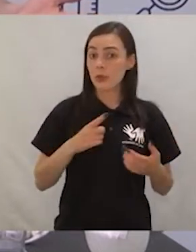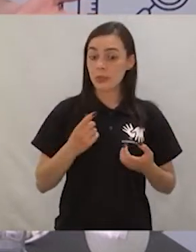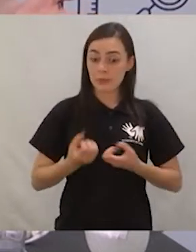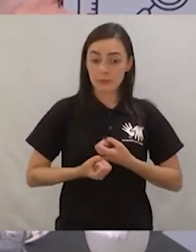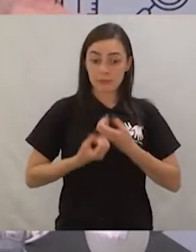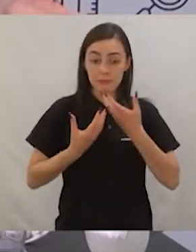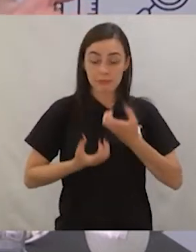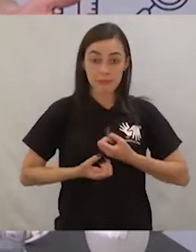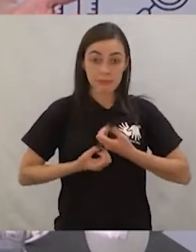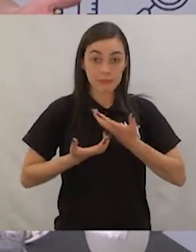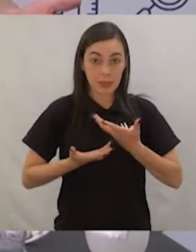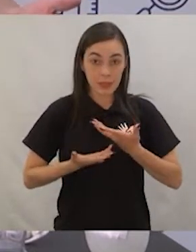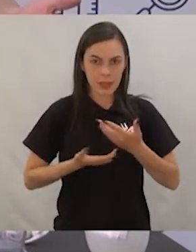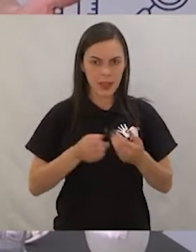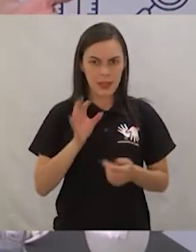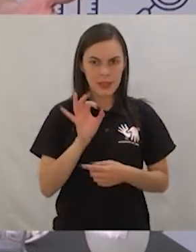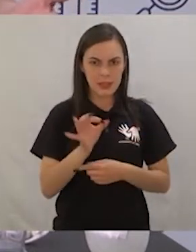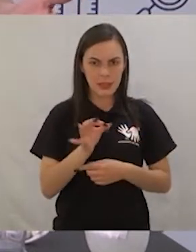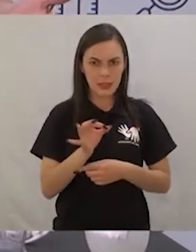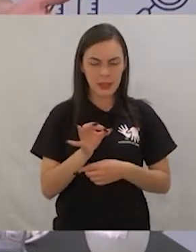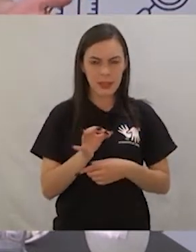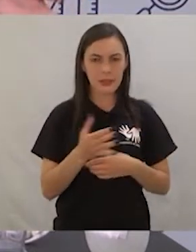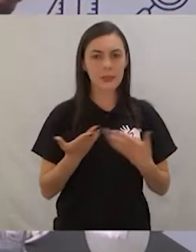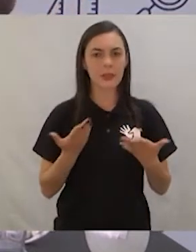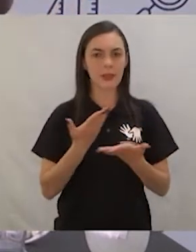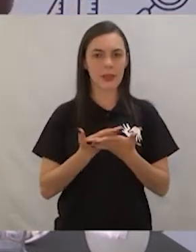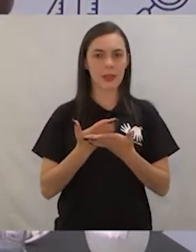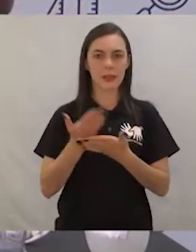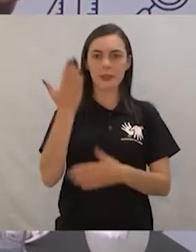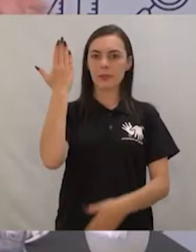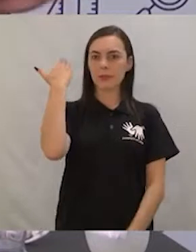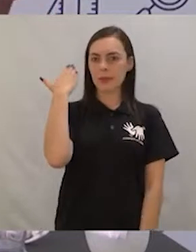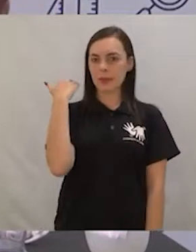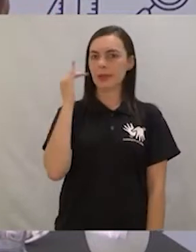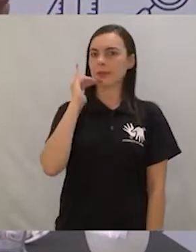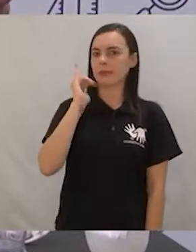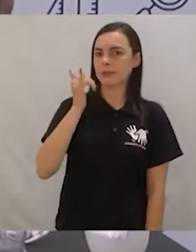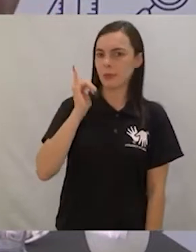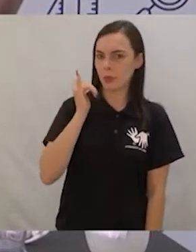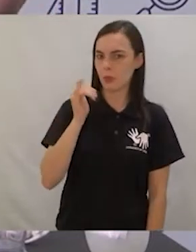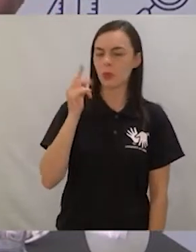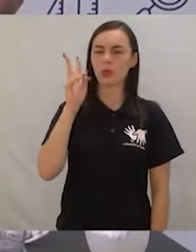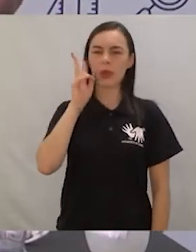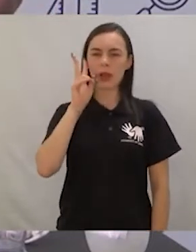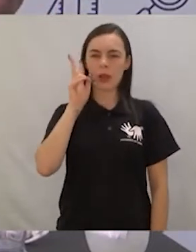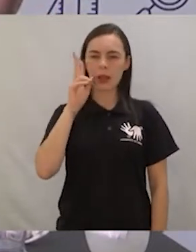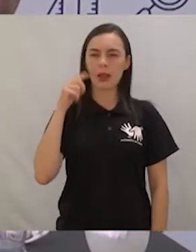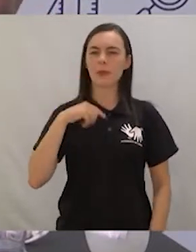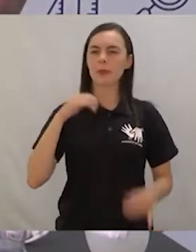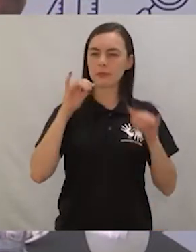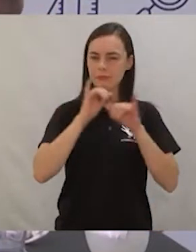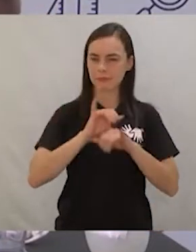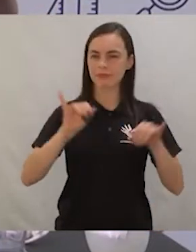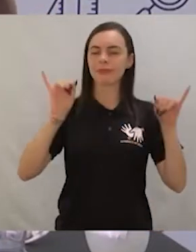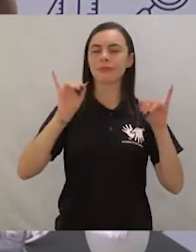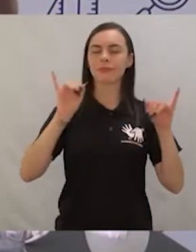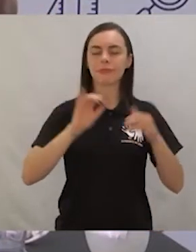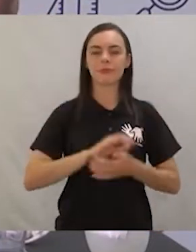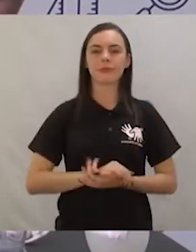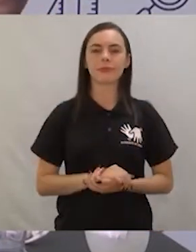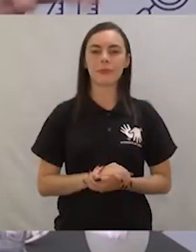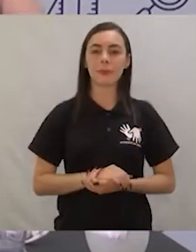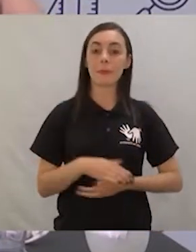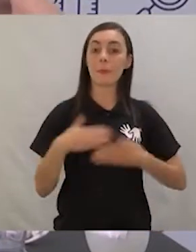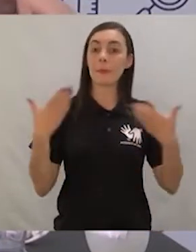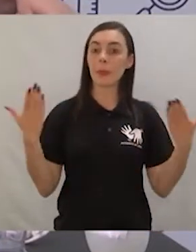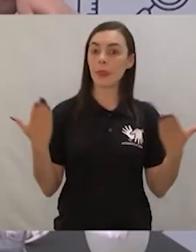hoje nós trabalhamos poesia, é isso mesmo? Então, na outra aula, a gente fez contos, estão lembrados daquele conto que a professora contou para vocês,